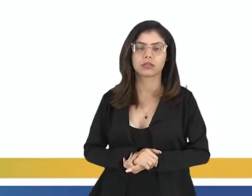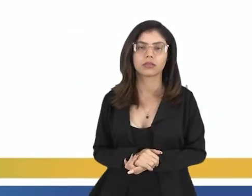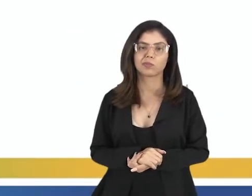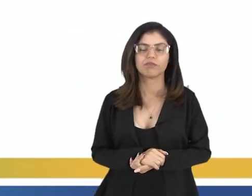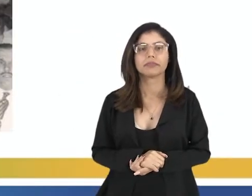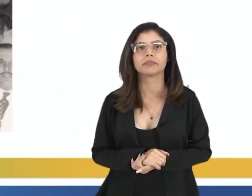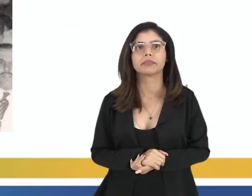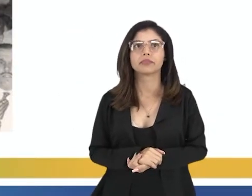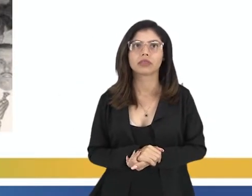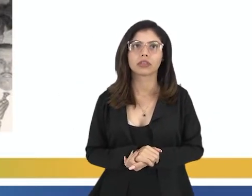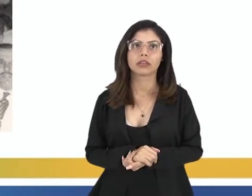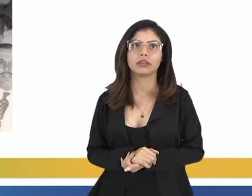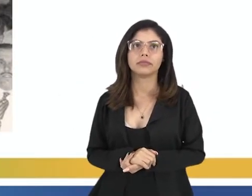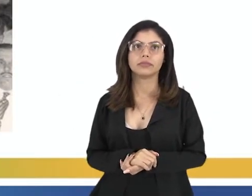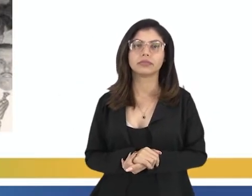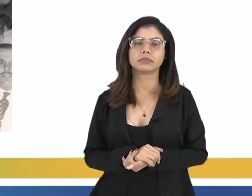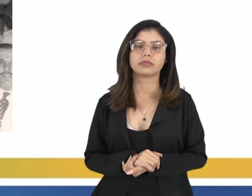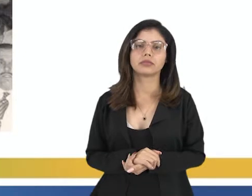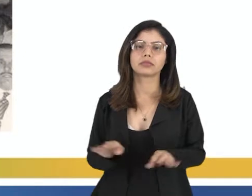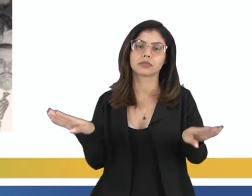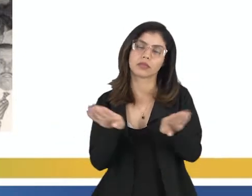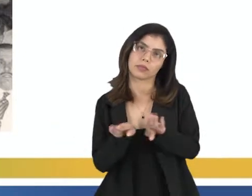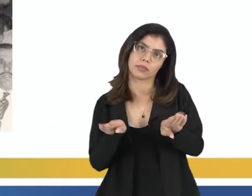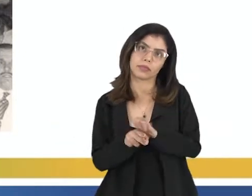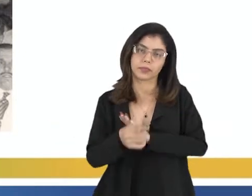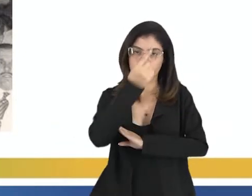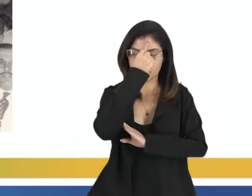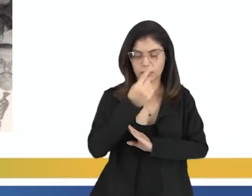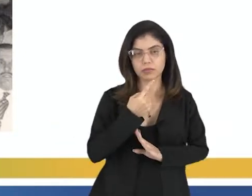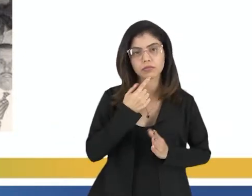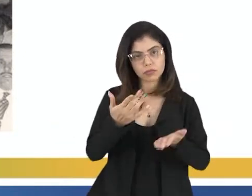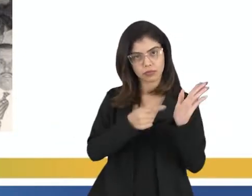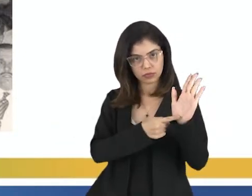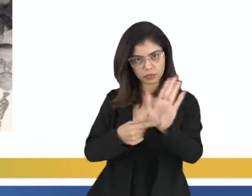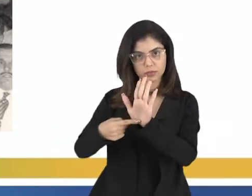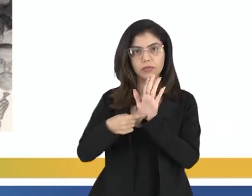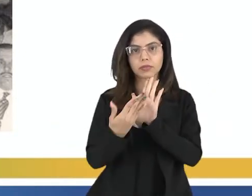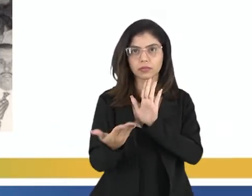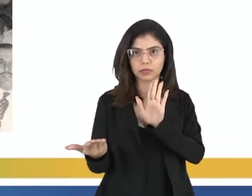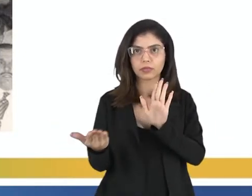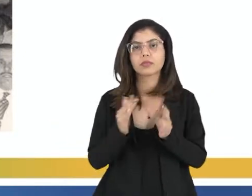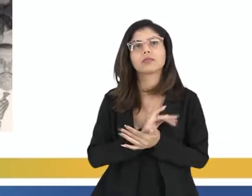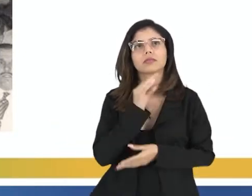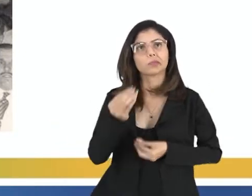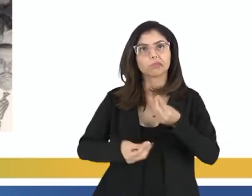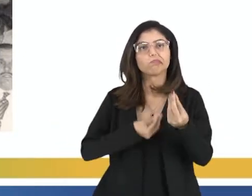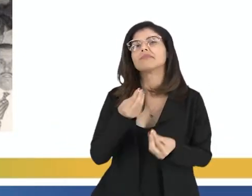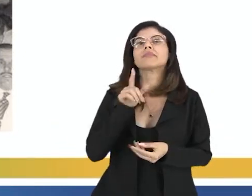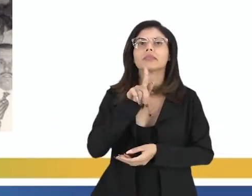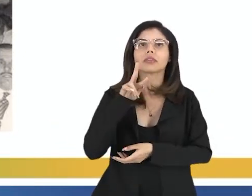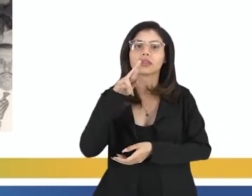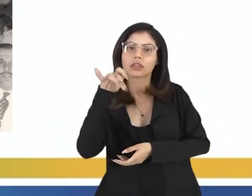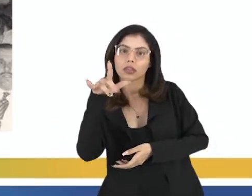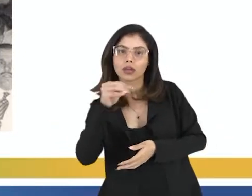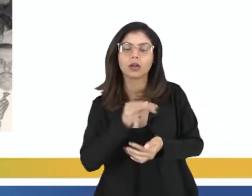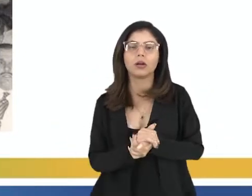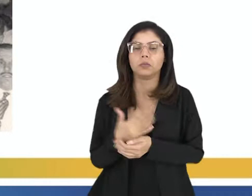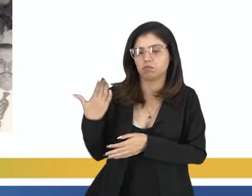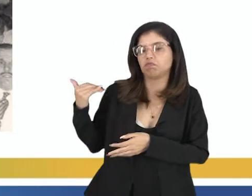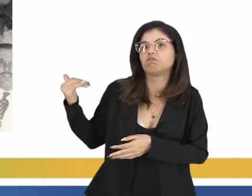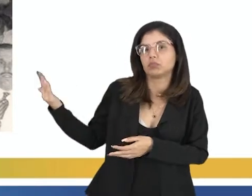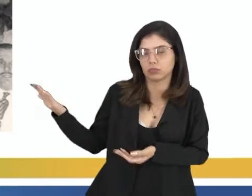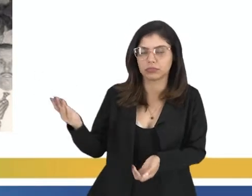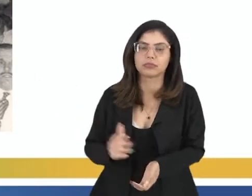nosso país. E a gente tem aí uma imagem, que mostra aí como Getúlio Vargas ele era muito